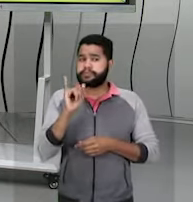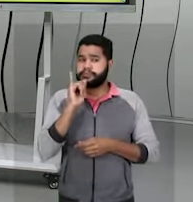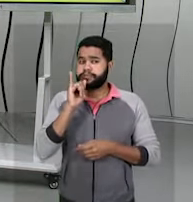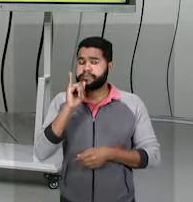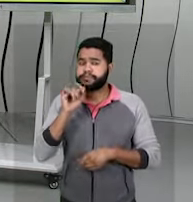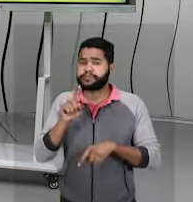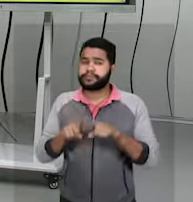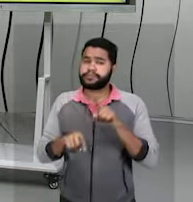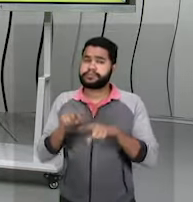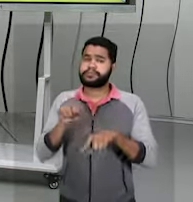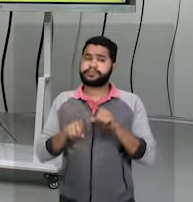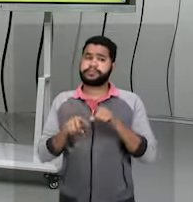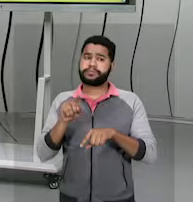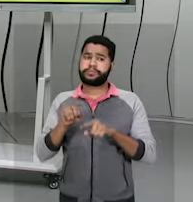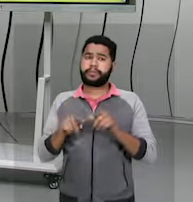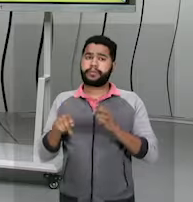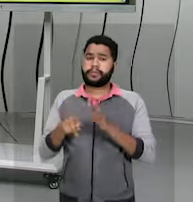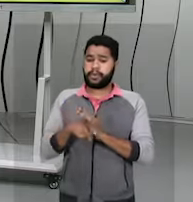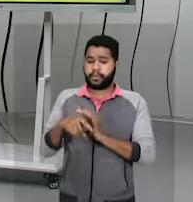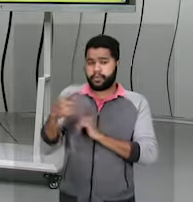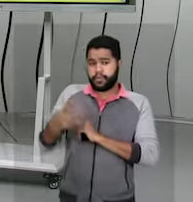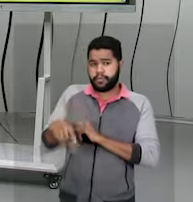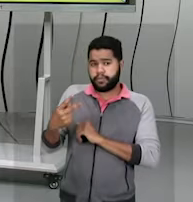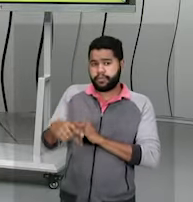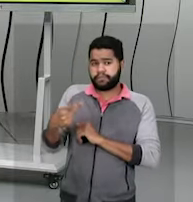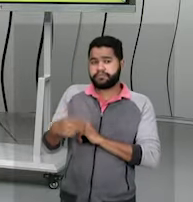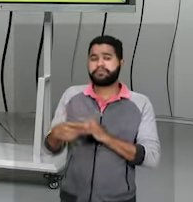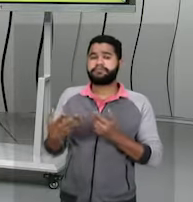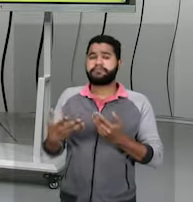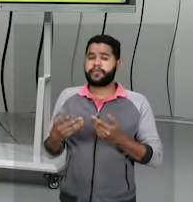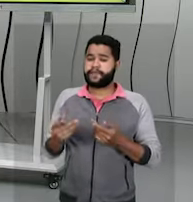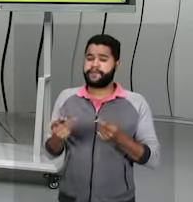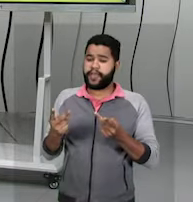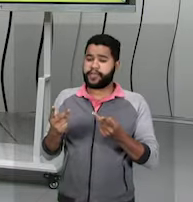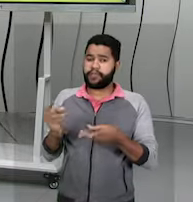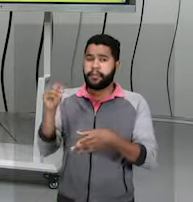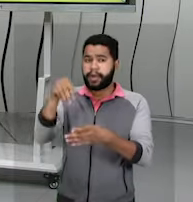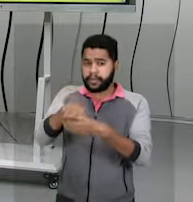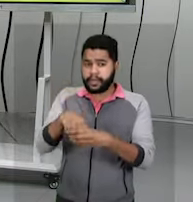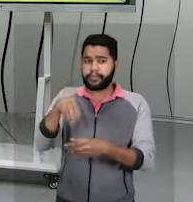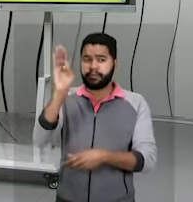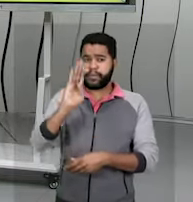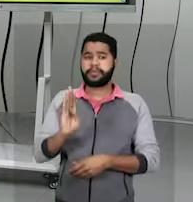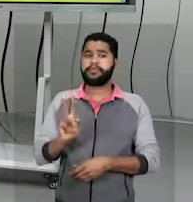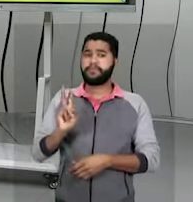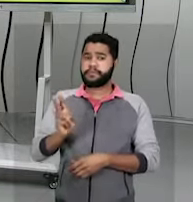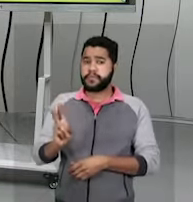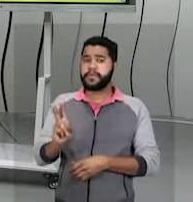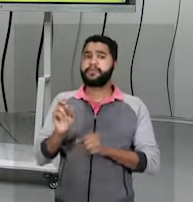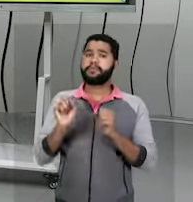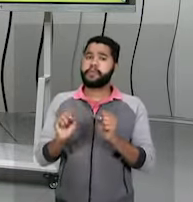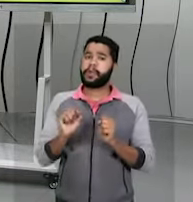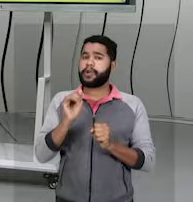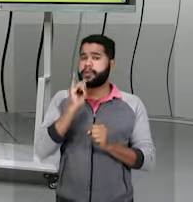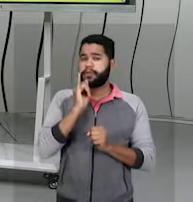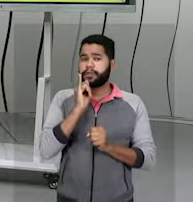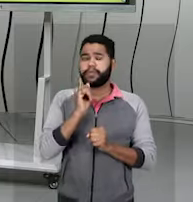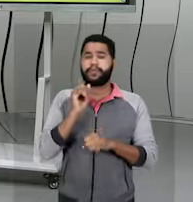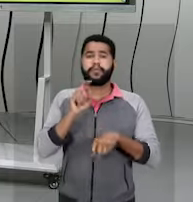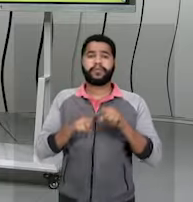né um produto que vai ser comercializado no mercado interno mas eles também podem levar a